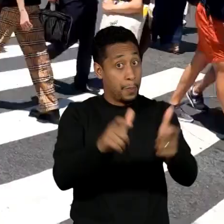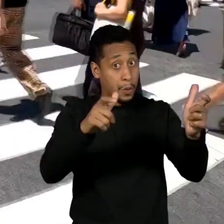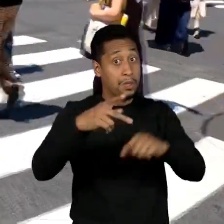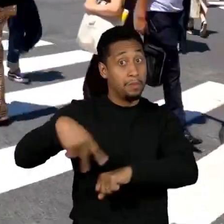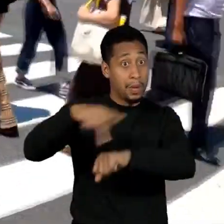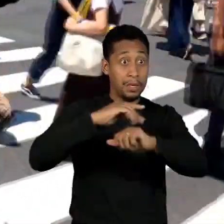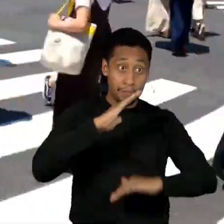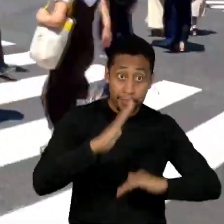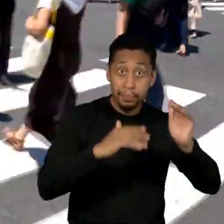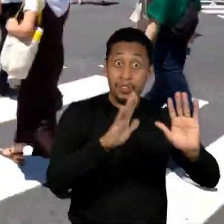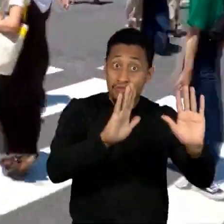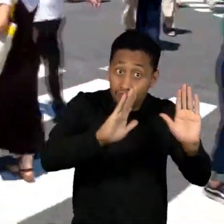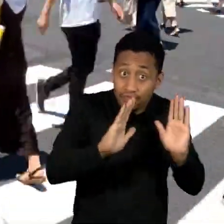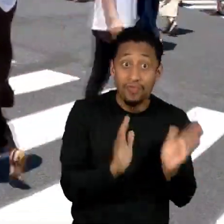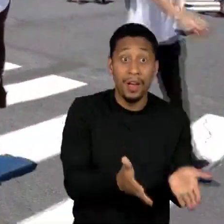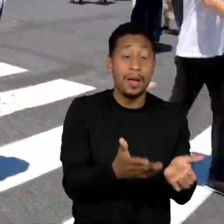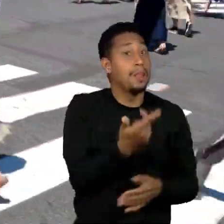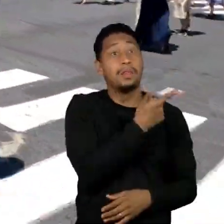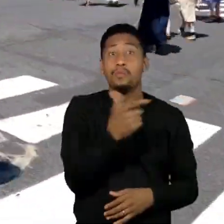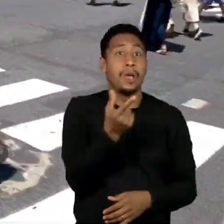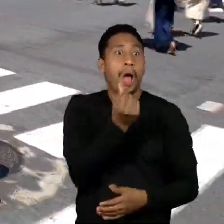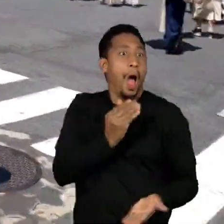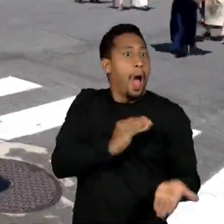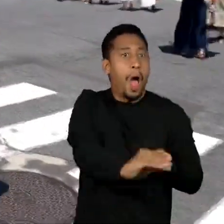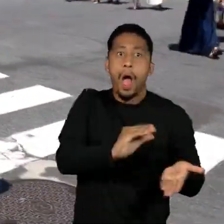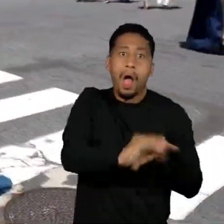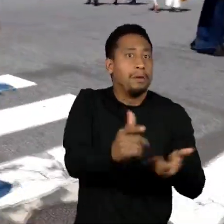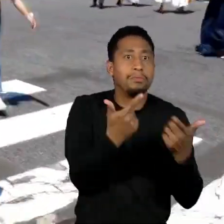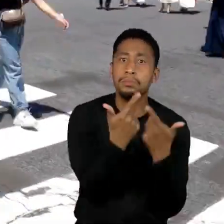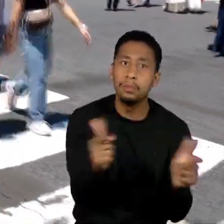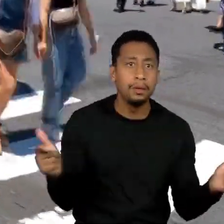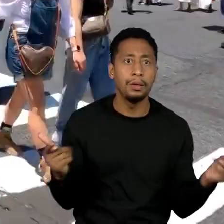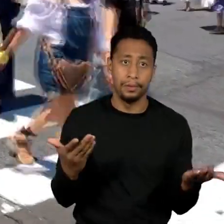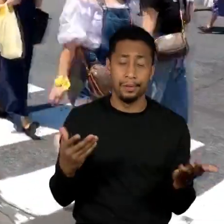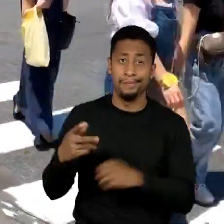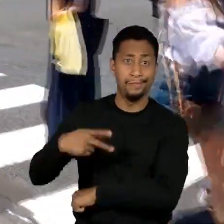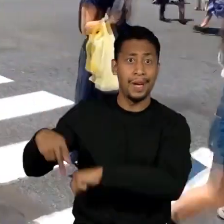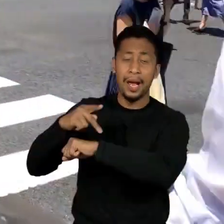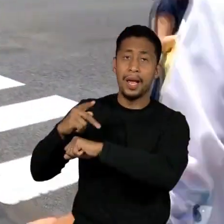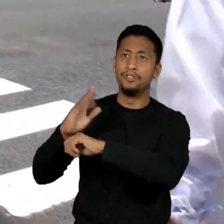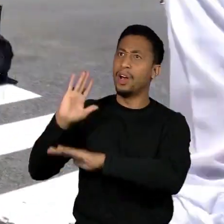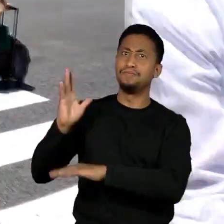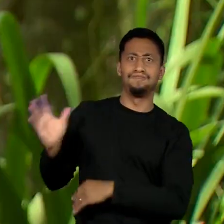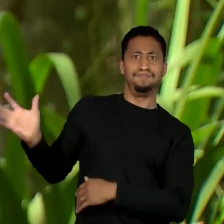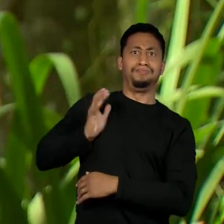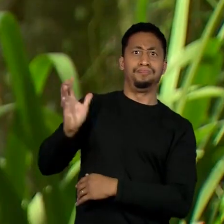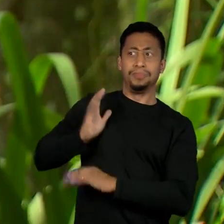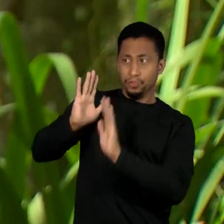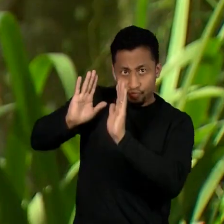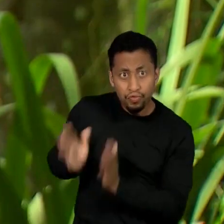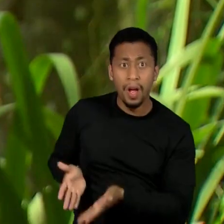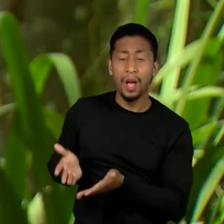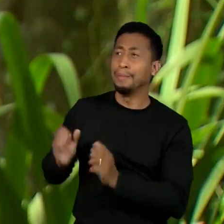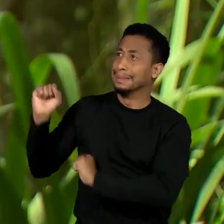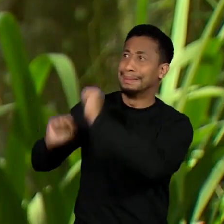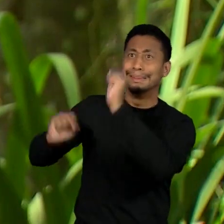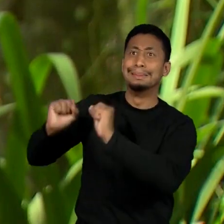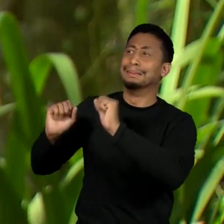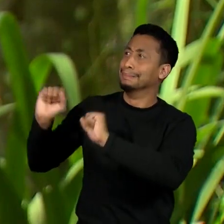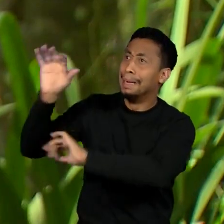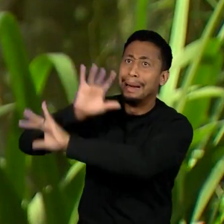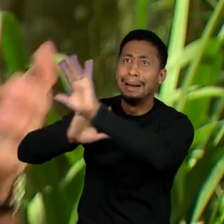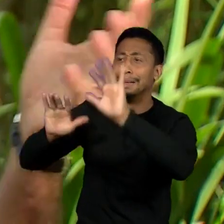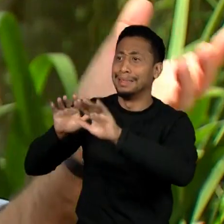não tem. Isso é do interesse dos países desenvolvidos, porque basicamente, sem reduzir as